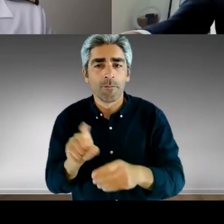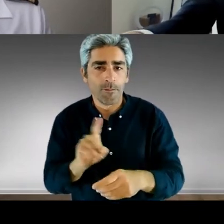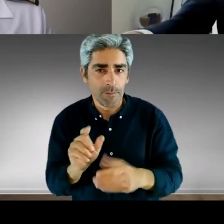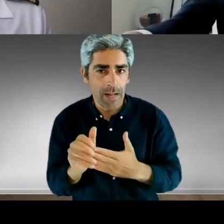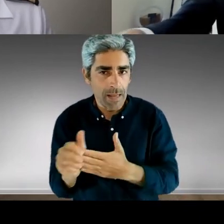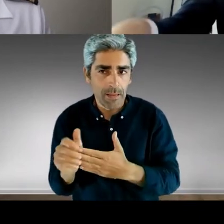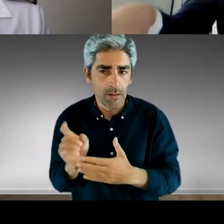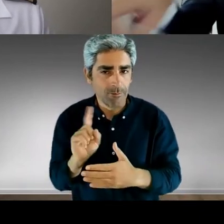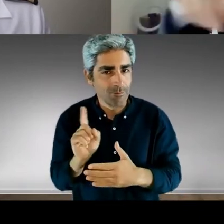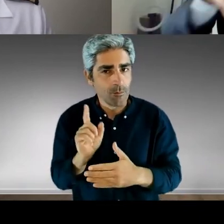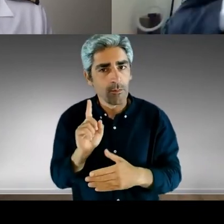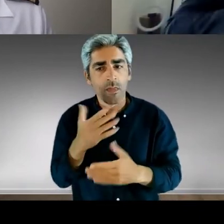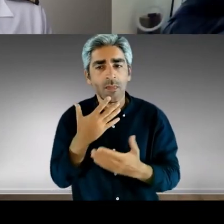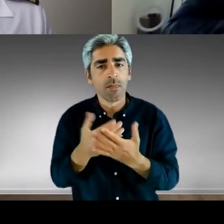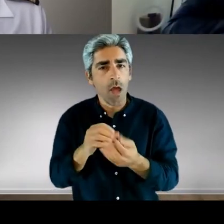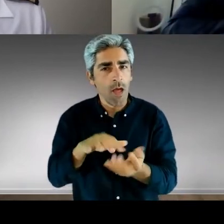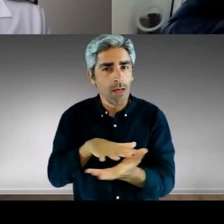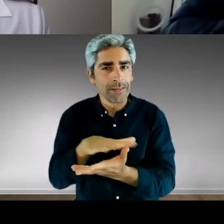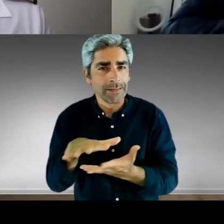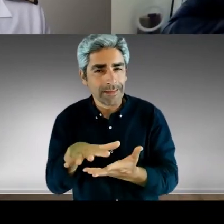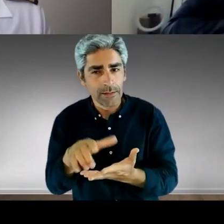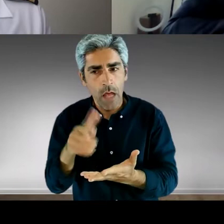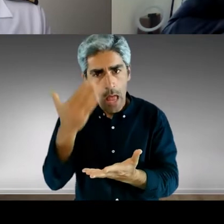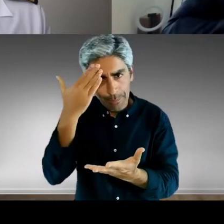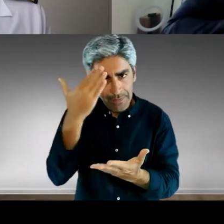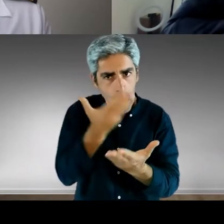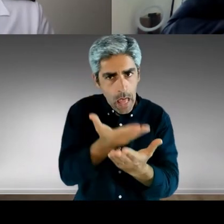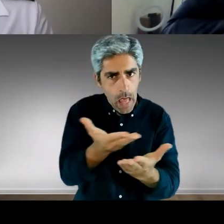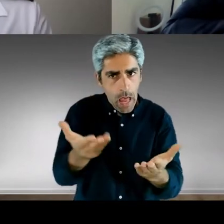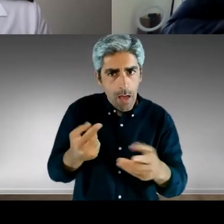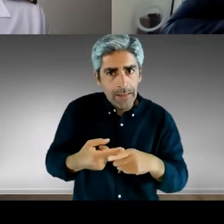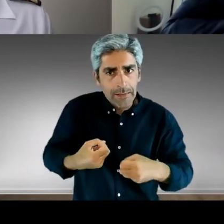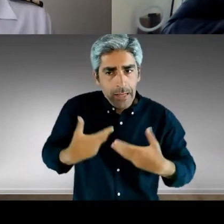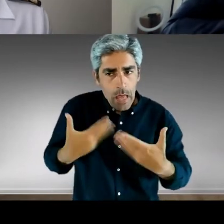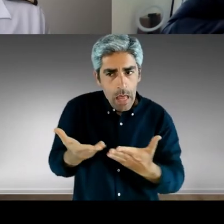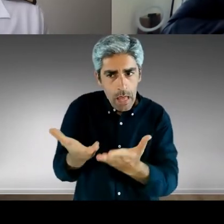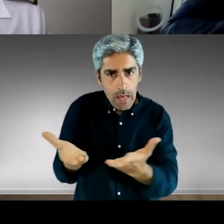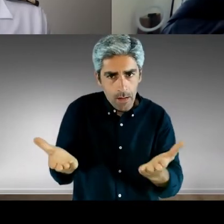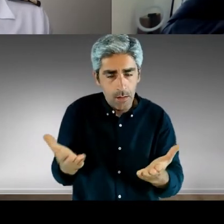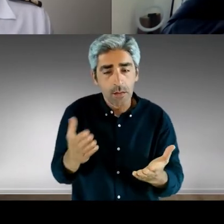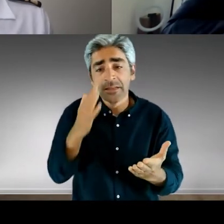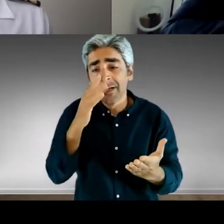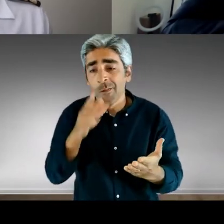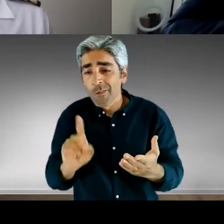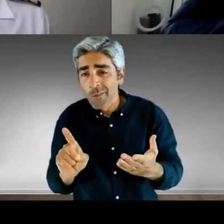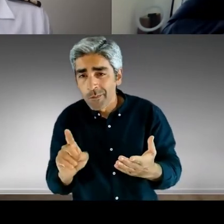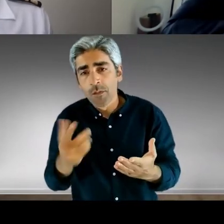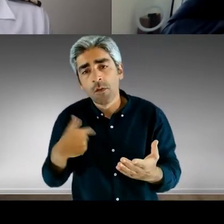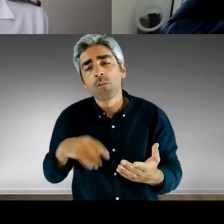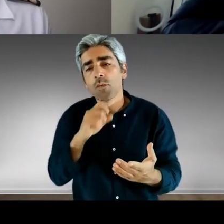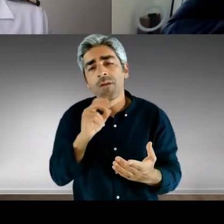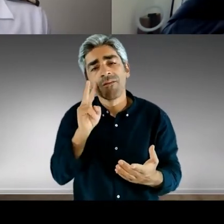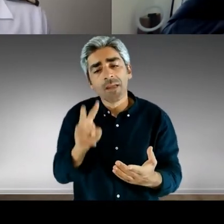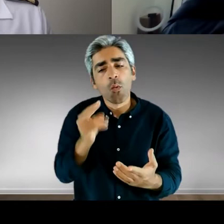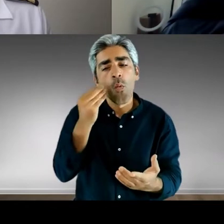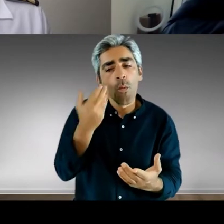vamos causar um atrito em quem está capacitado e motivado. Se temos alguém capacitado e menos motivado, devemos ver como é que podemos ajudar